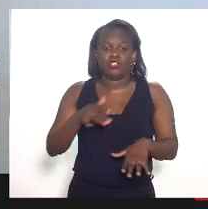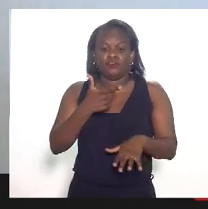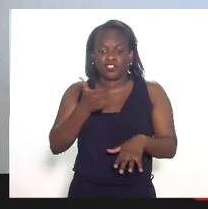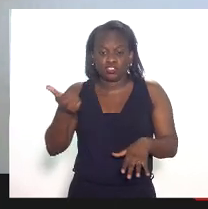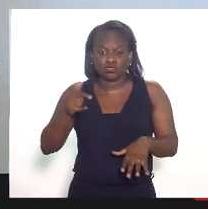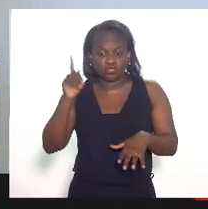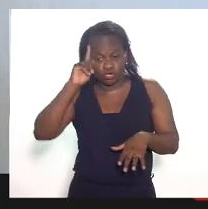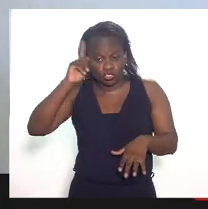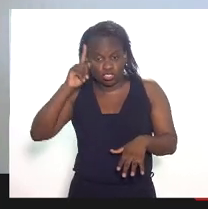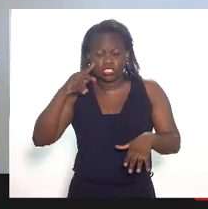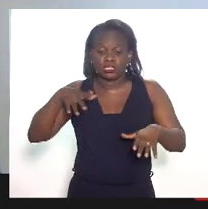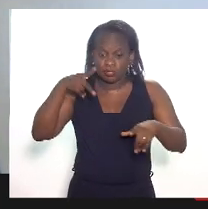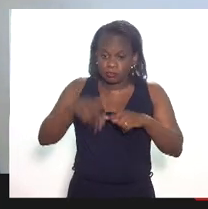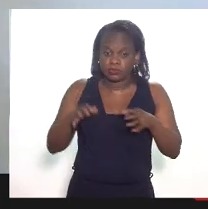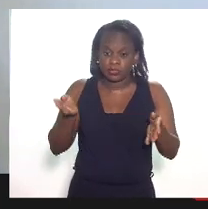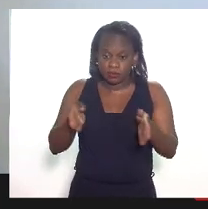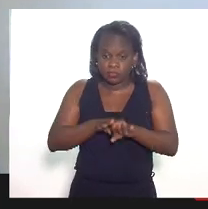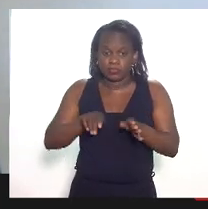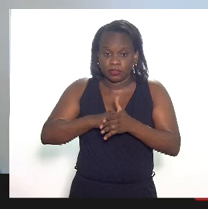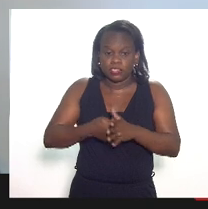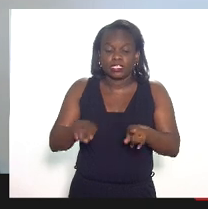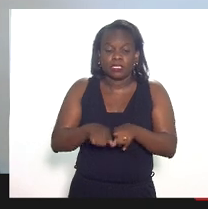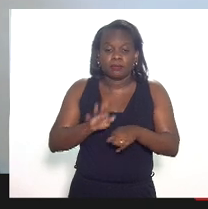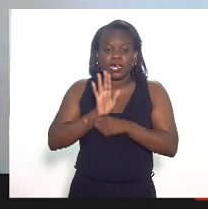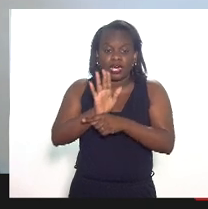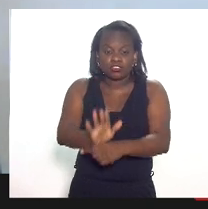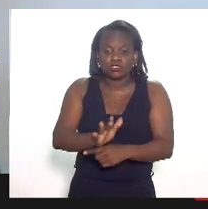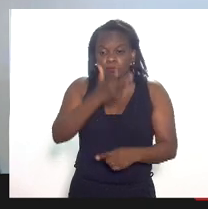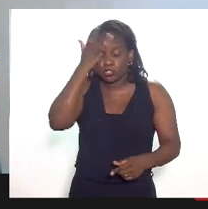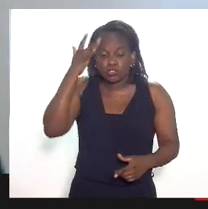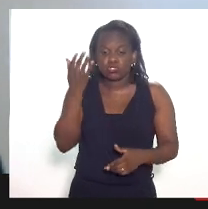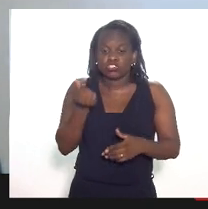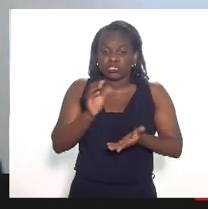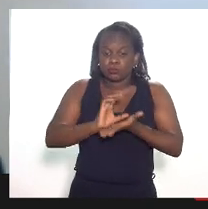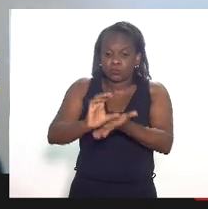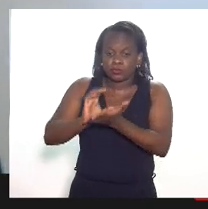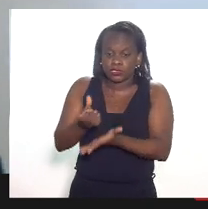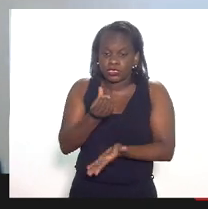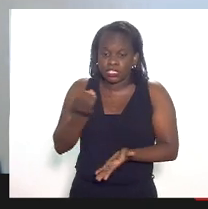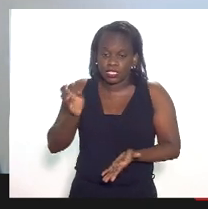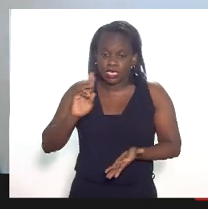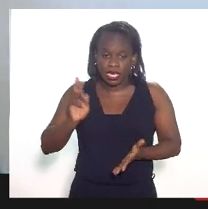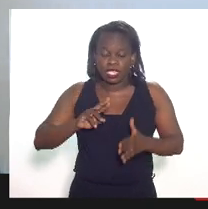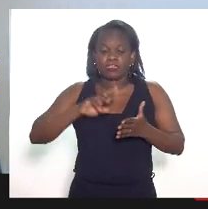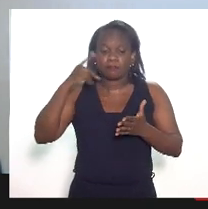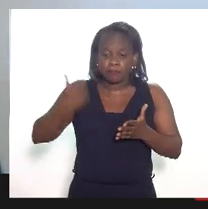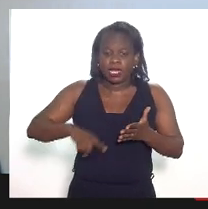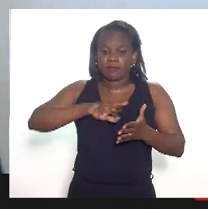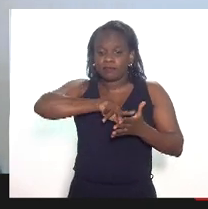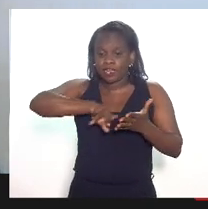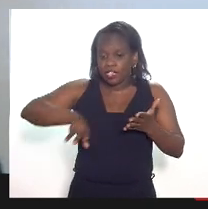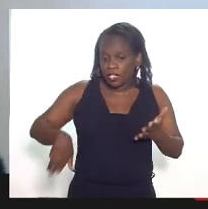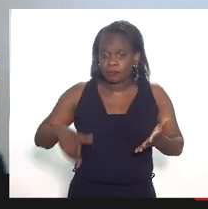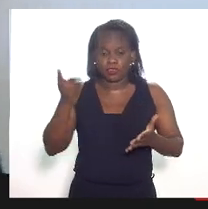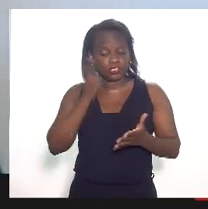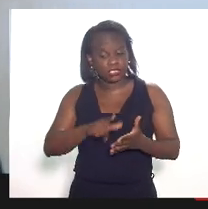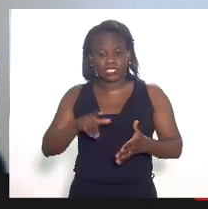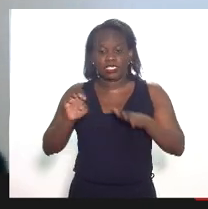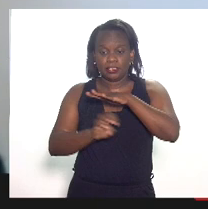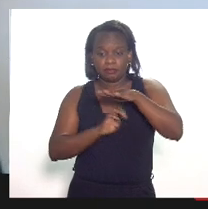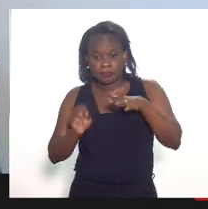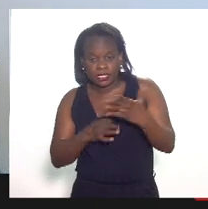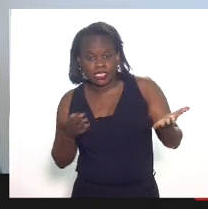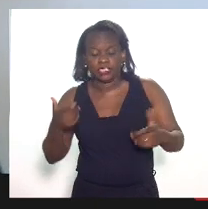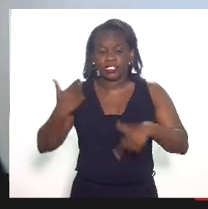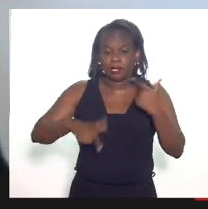dias, acompanhado de auxílio emergencial de no mínimo R$600 e todas as demais medidas para garantir que as empresas, que